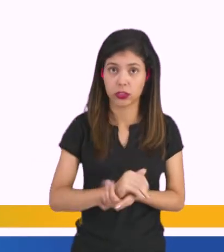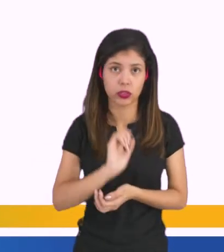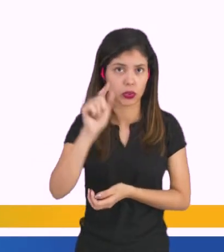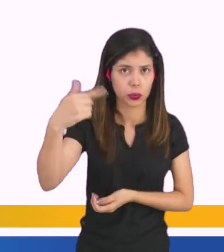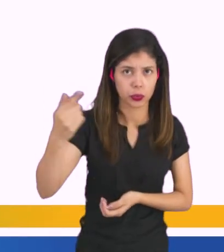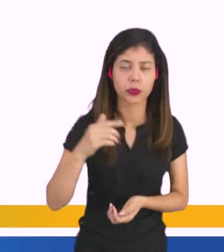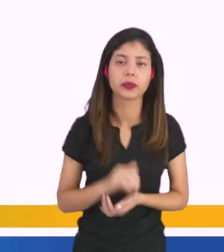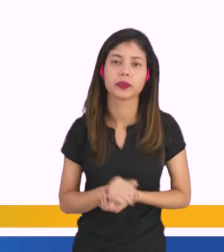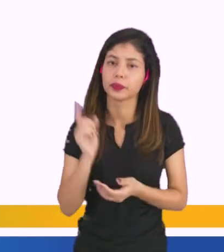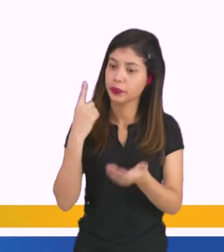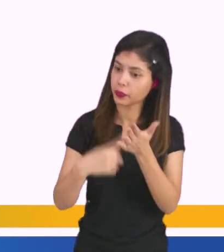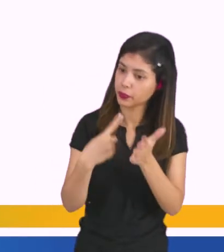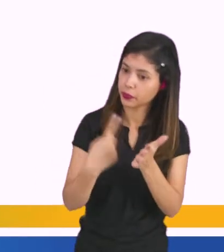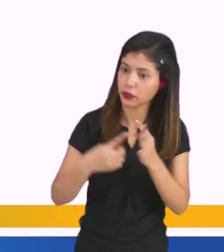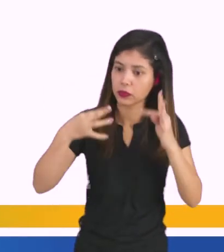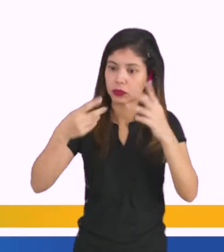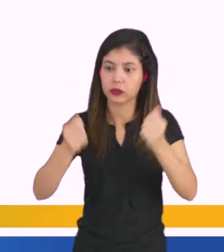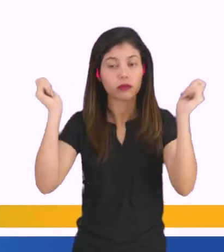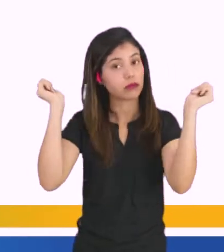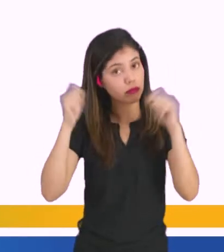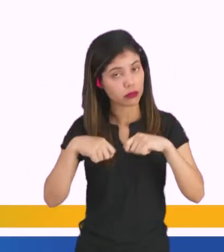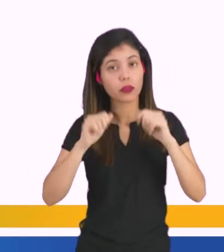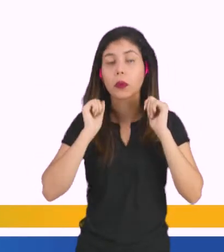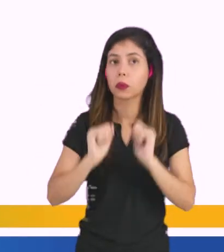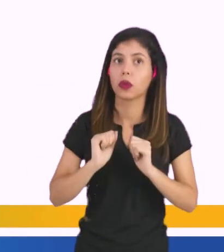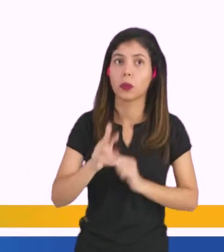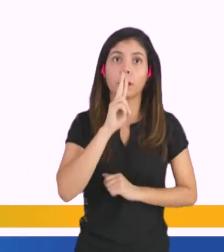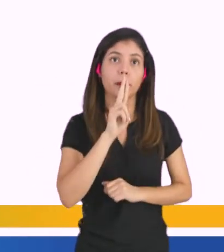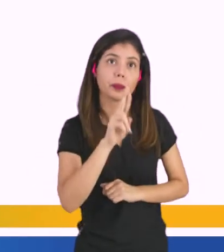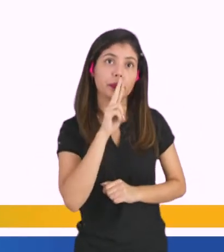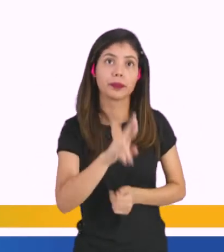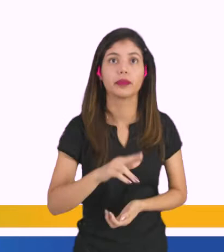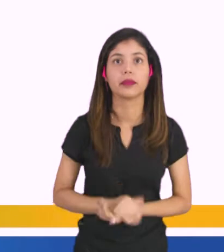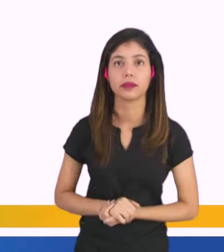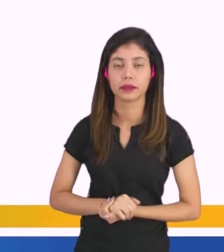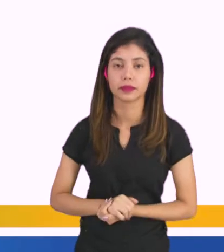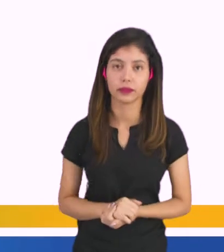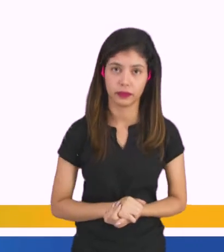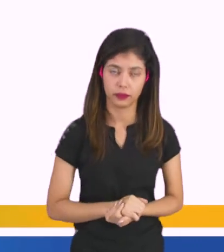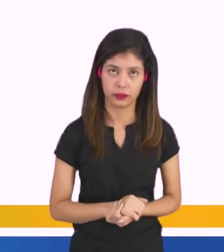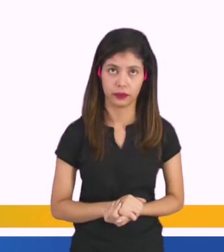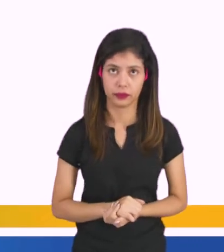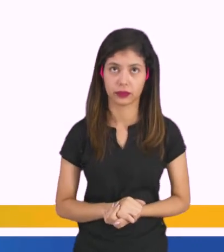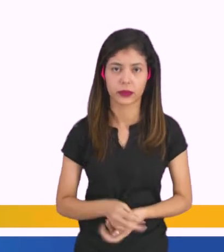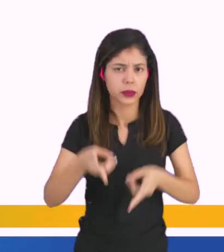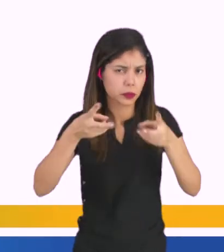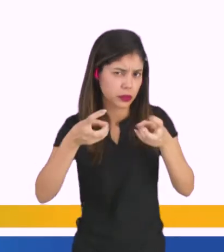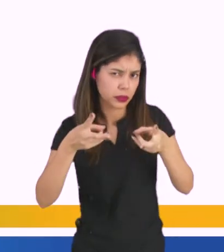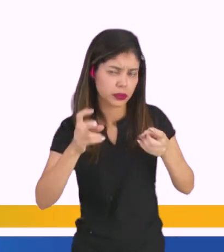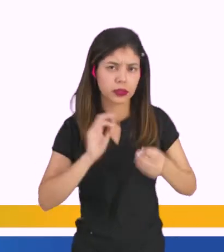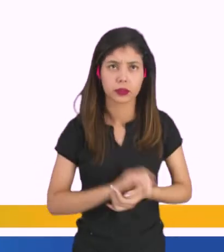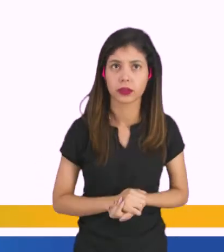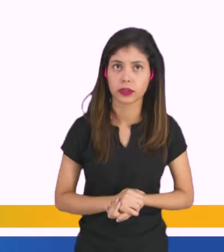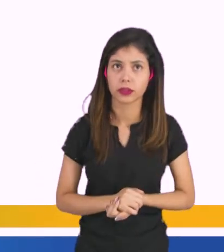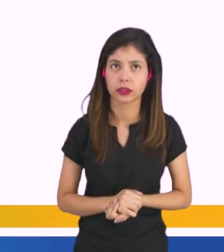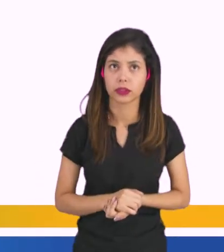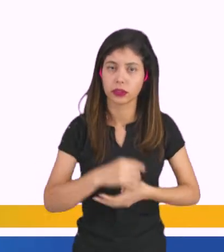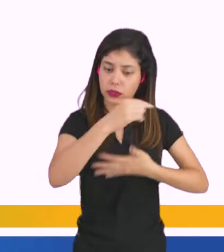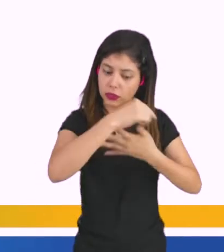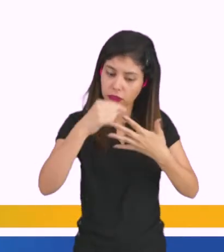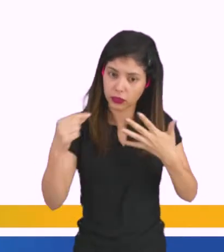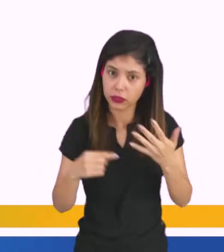Logo, o número de combinações do prato possível poderia ser calculado. E aí vocês percebem, nessa